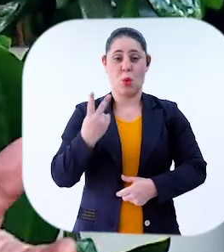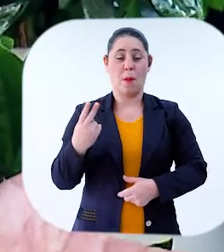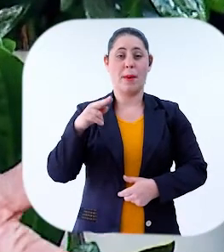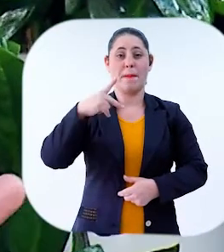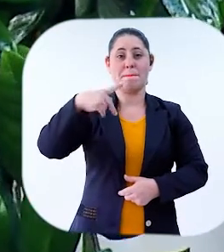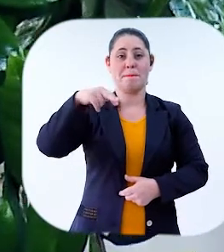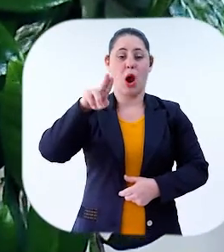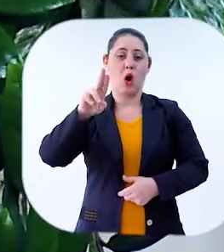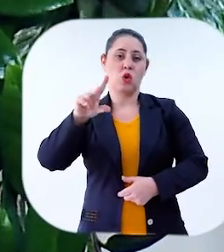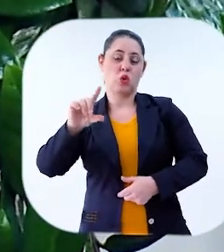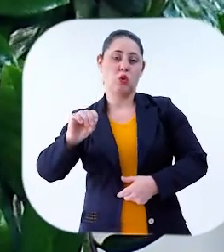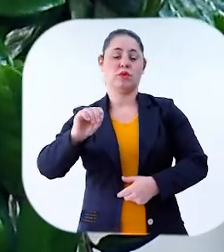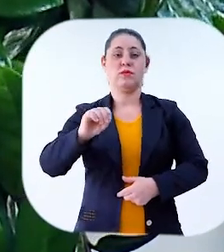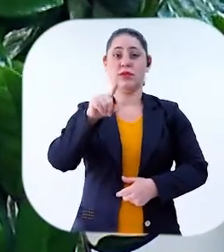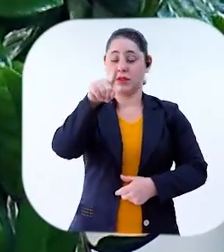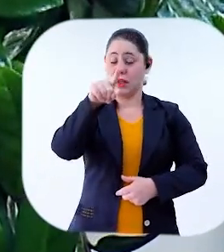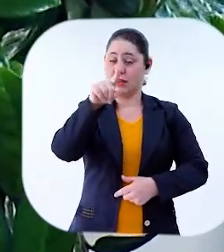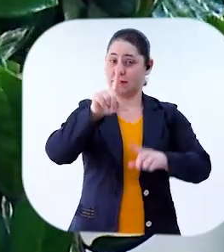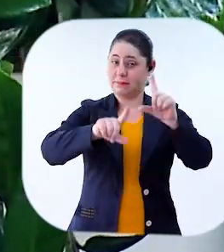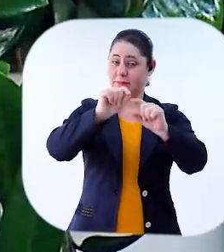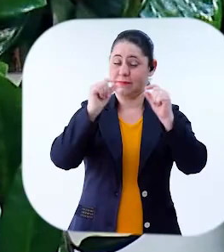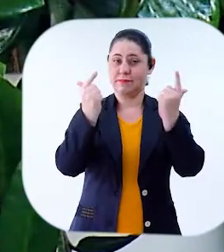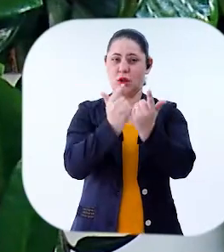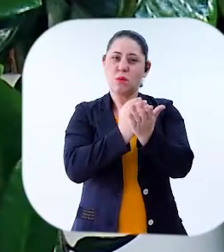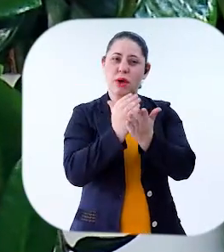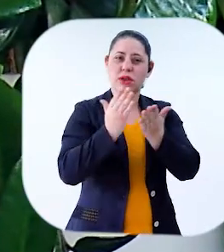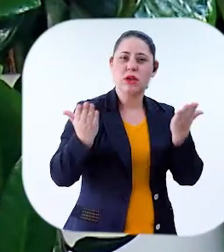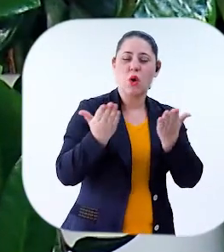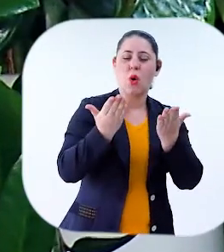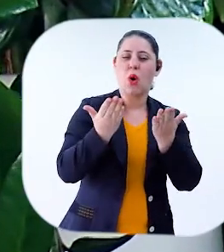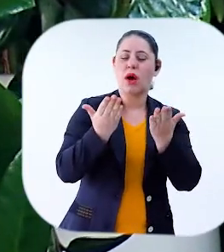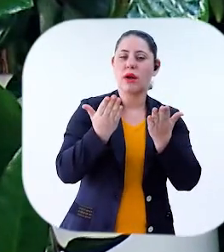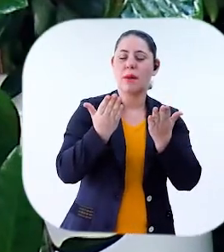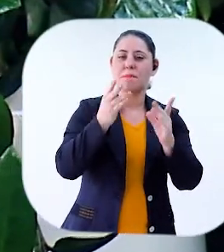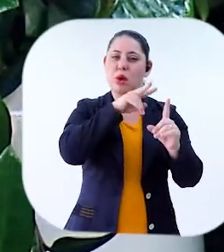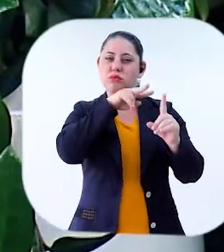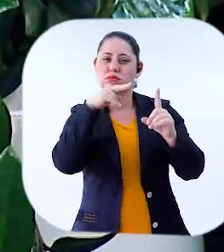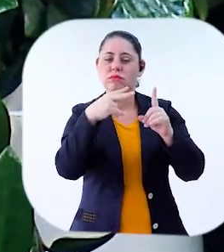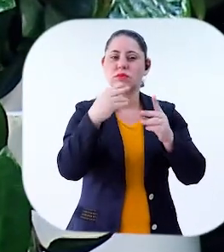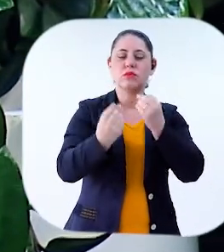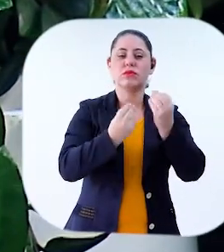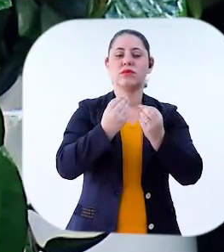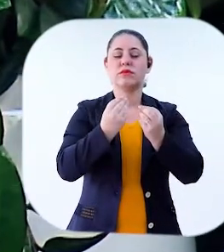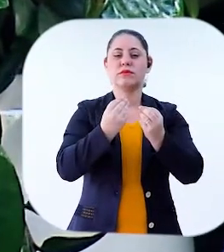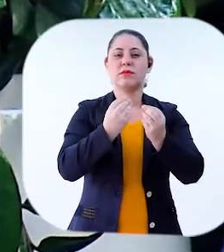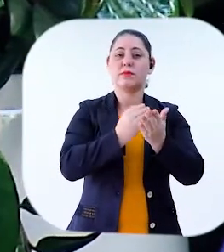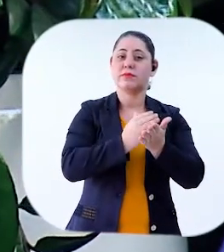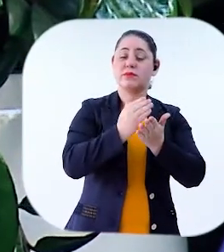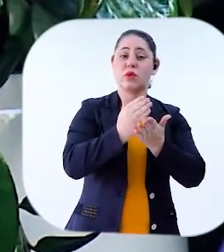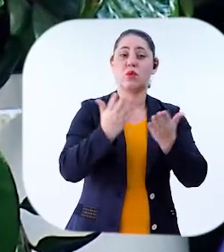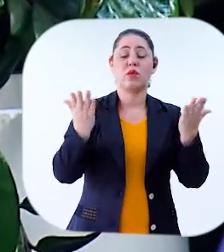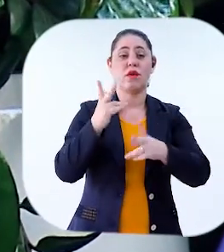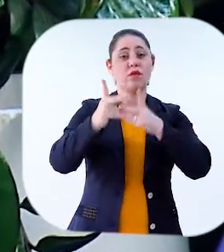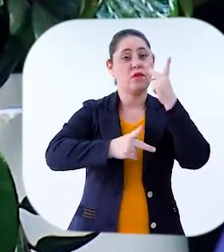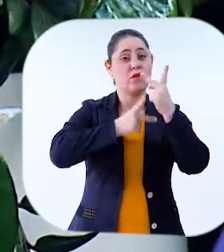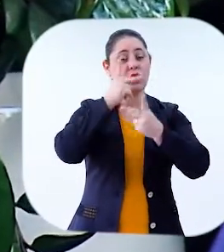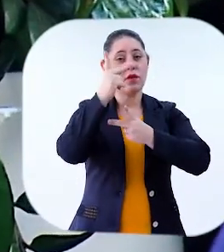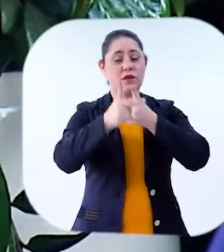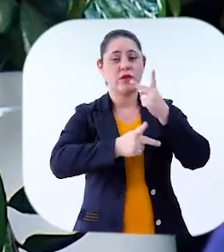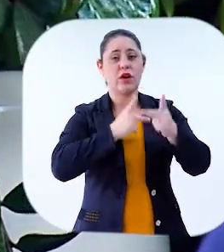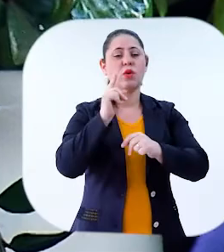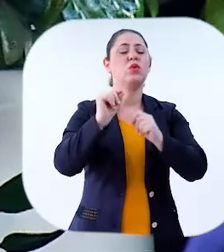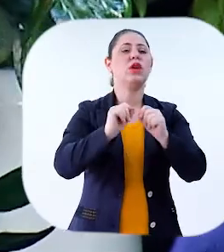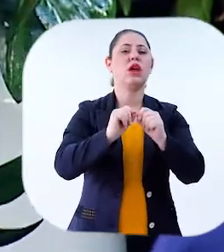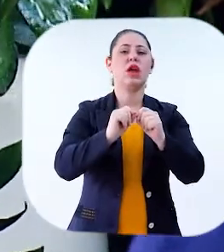Meu nome é Paulo Radamés e você está na TV Assembleia. Está começando agora mais um Ponto de Vista. E como você acabou de ver aí na introdução do programa, hoje a gente vai